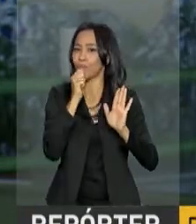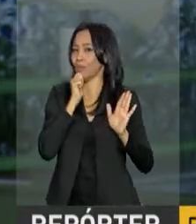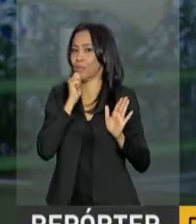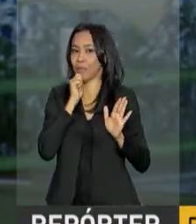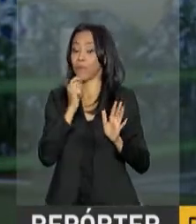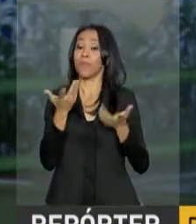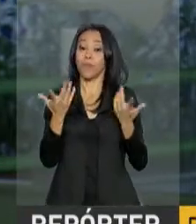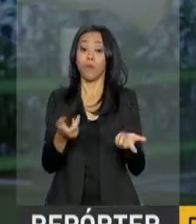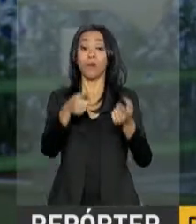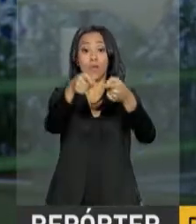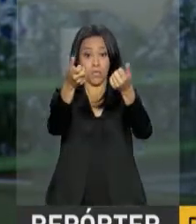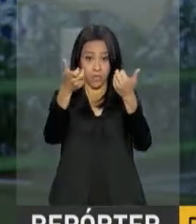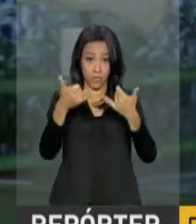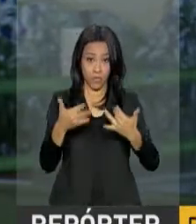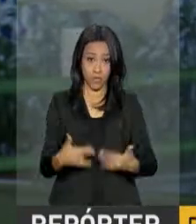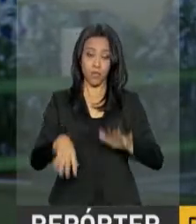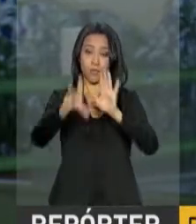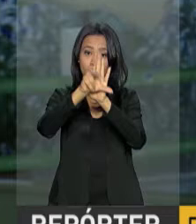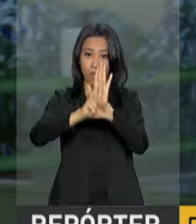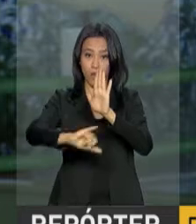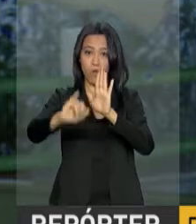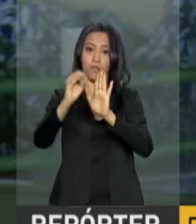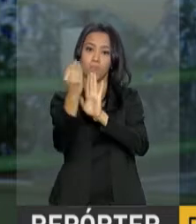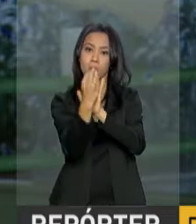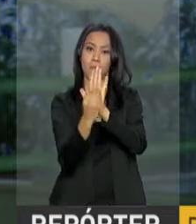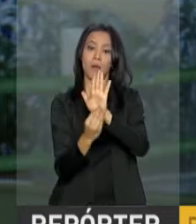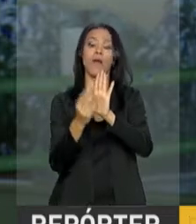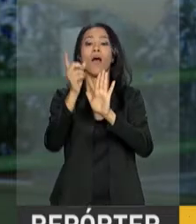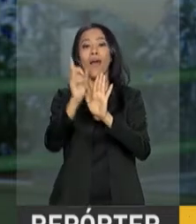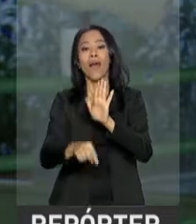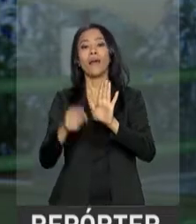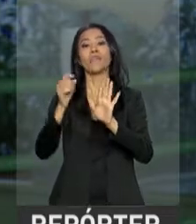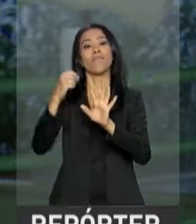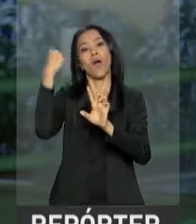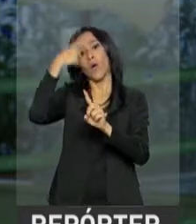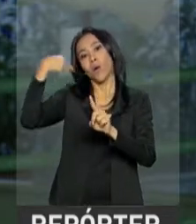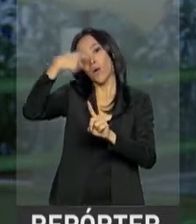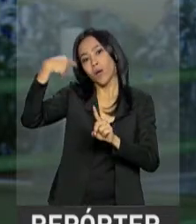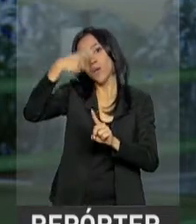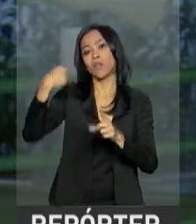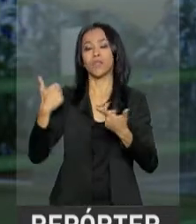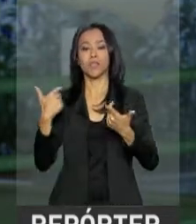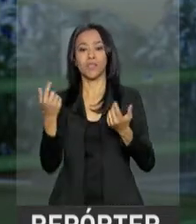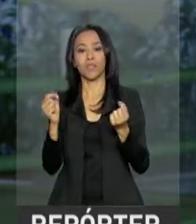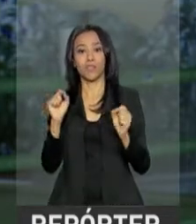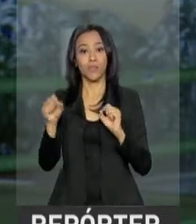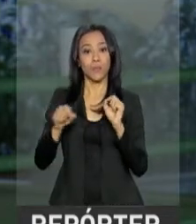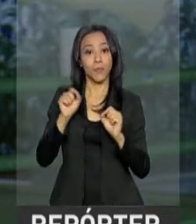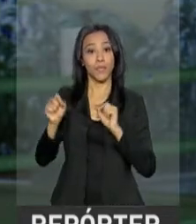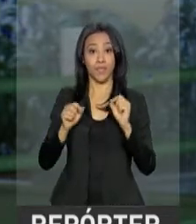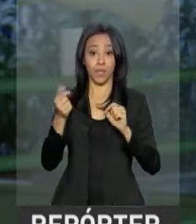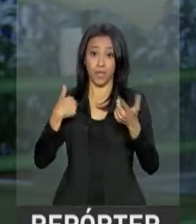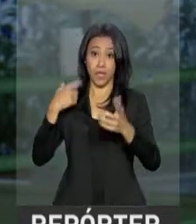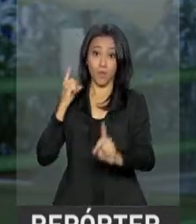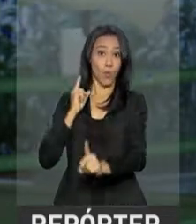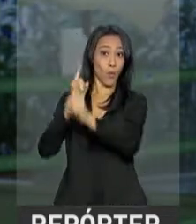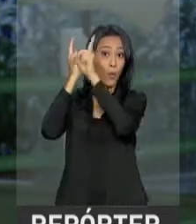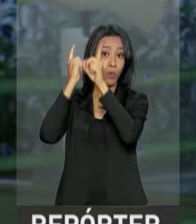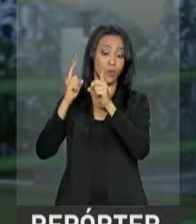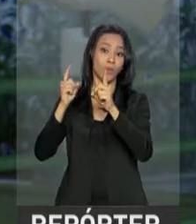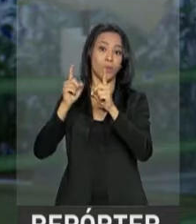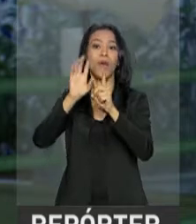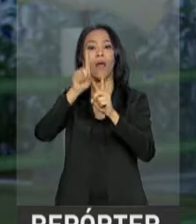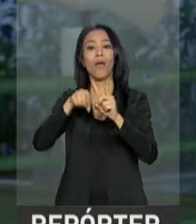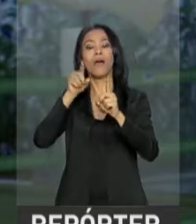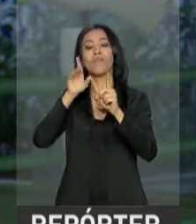na legislação trabalhista foram lançadas as jornadas brasileiras de relações de trabalho elas vão percorrer